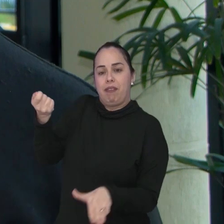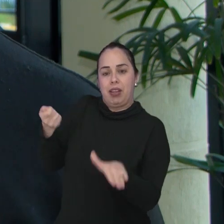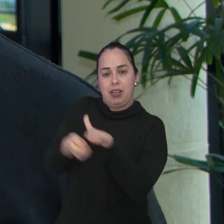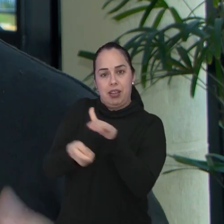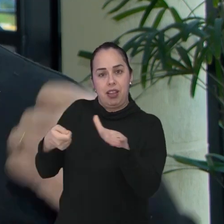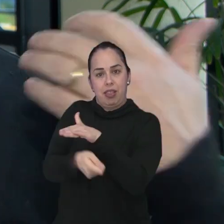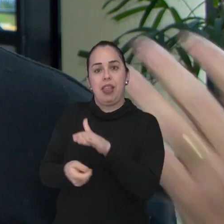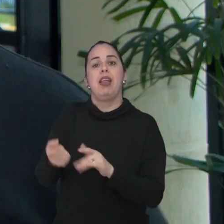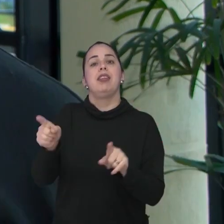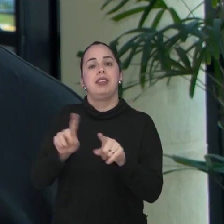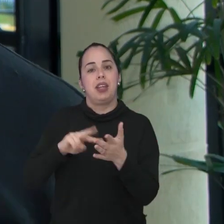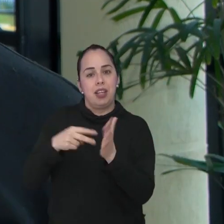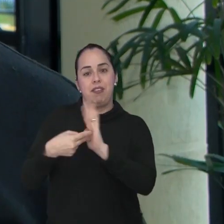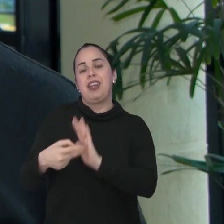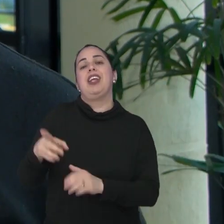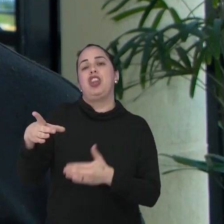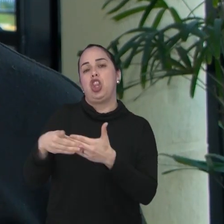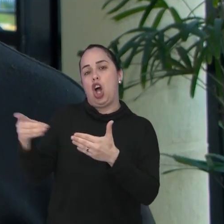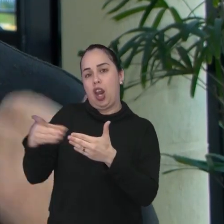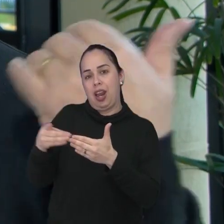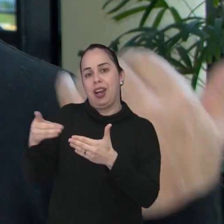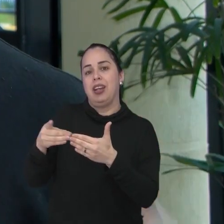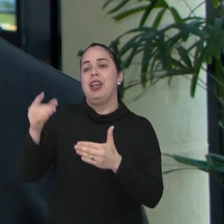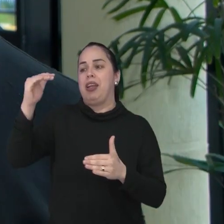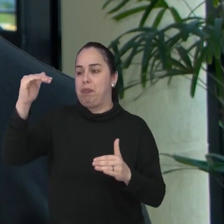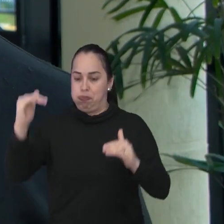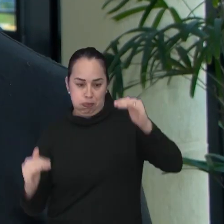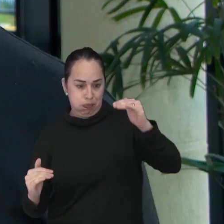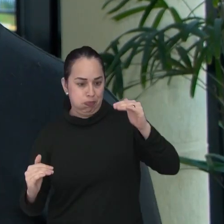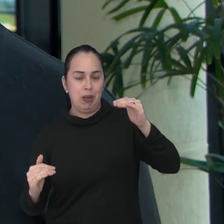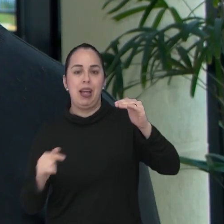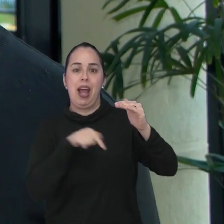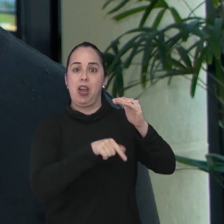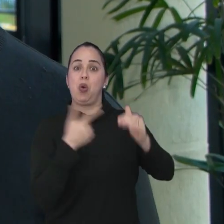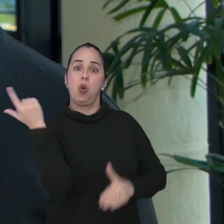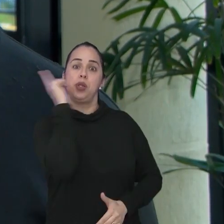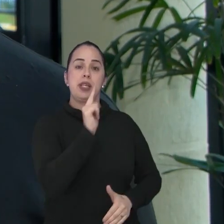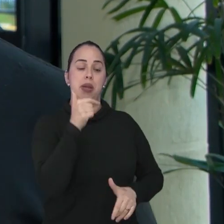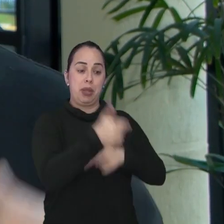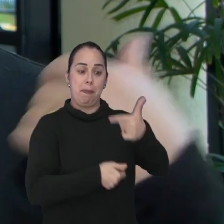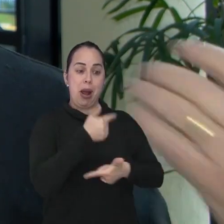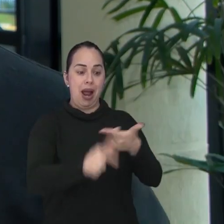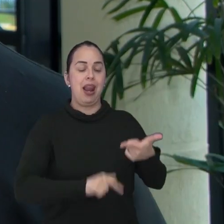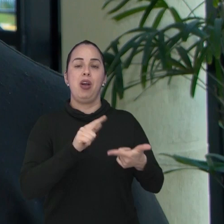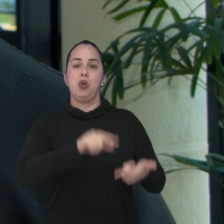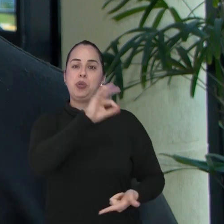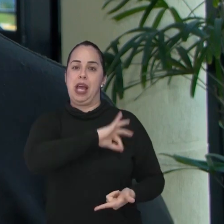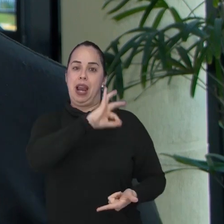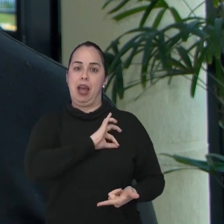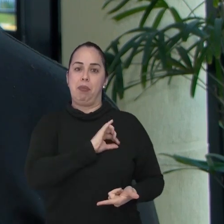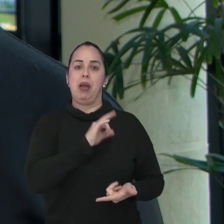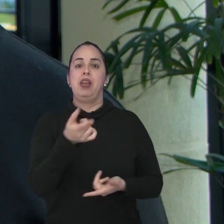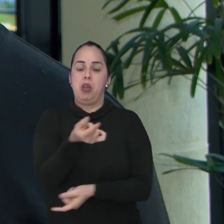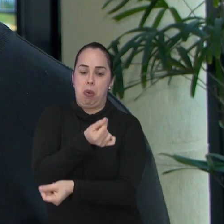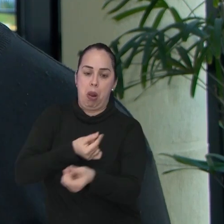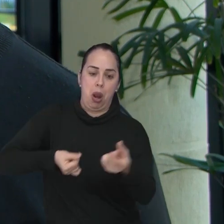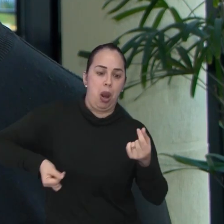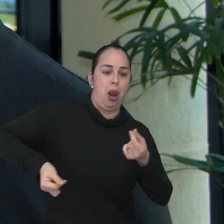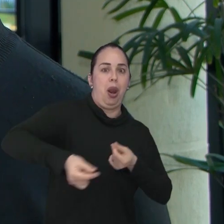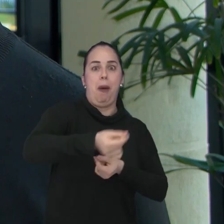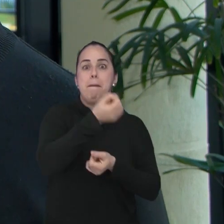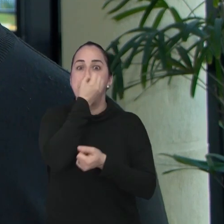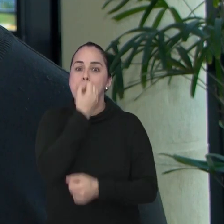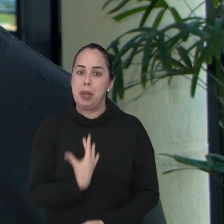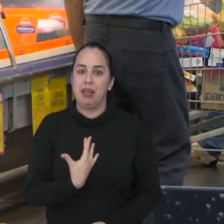o que acontece? É mais dólar que entra no país, o preço do dólar que cai, você gera empregos, você aumenta a renda, aí a economia começa a